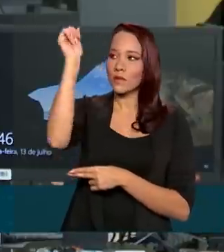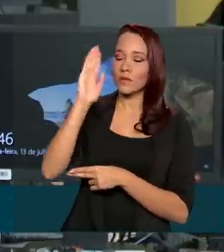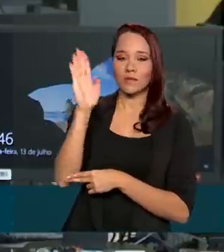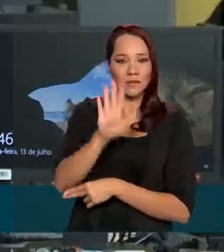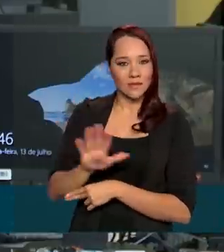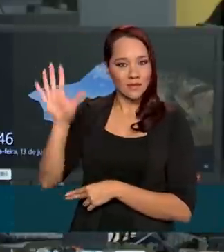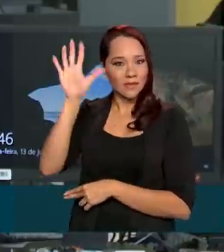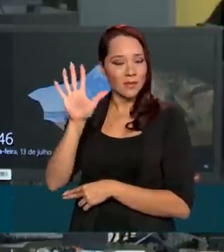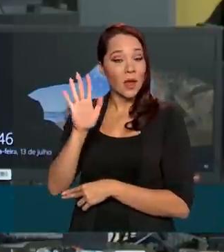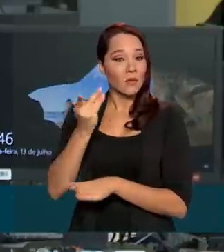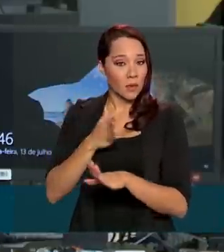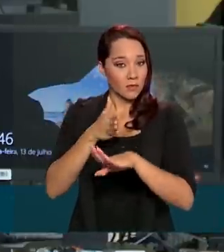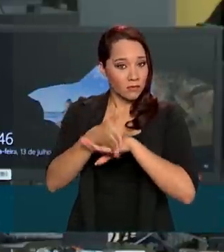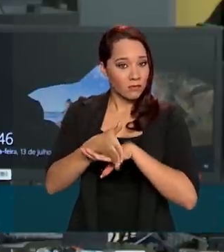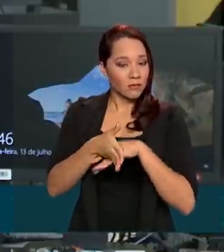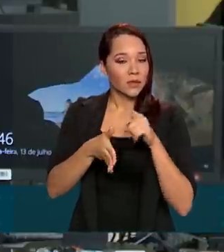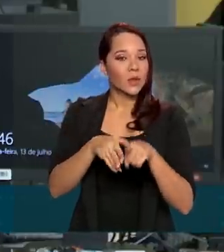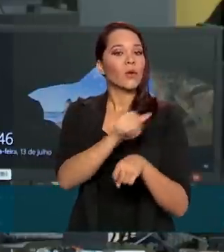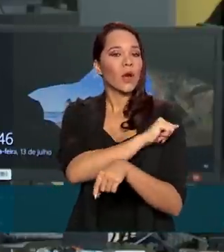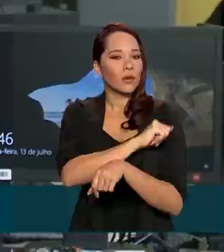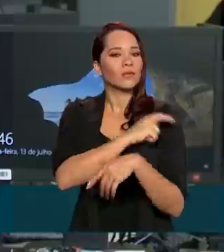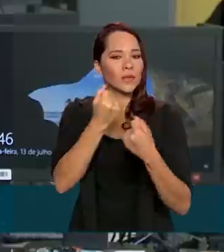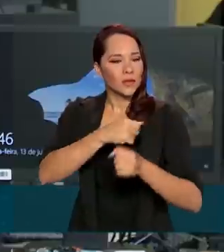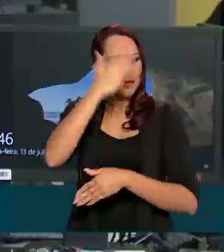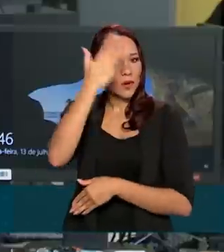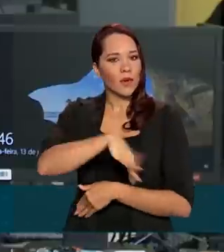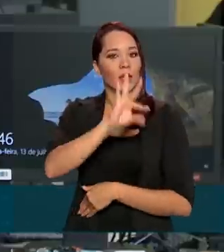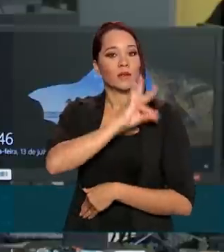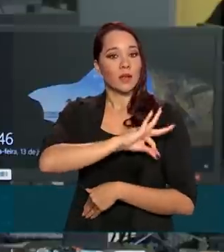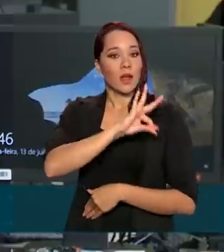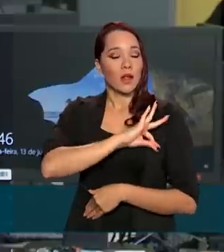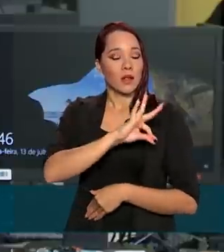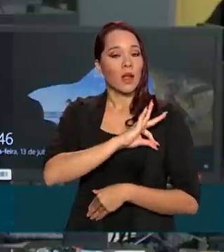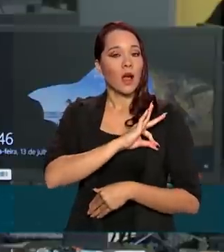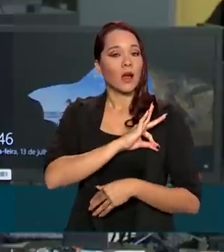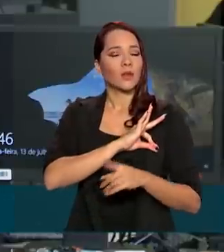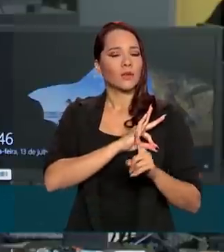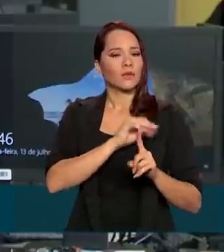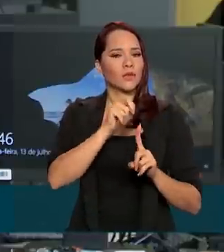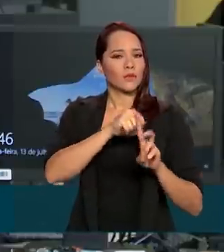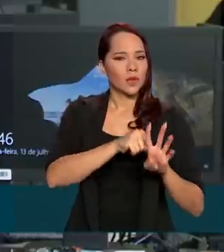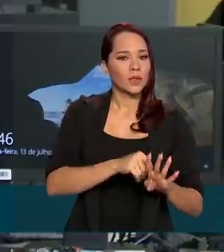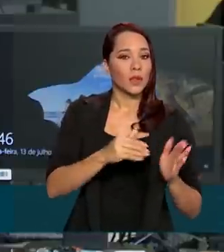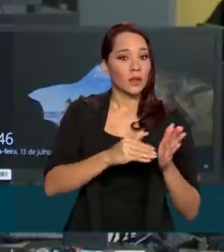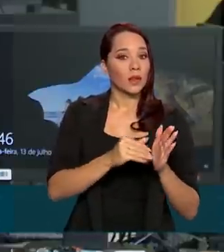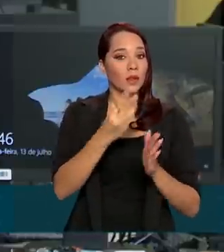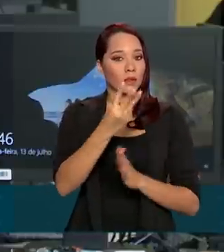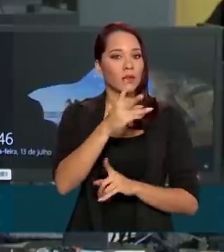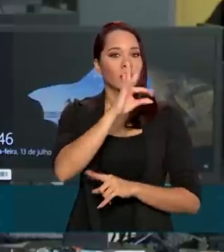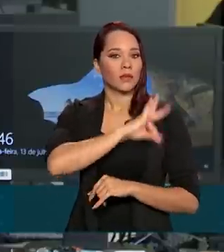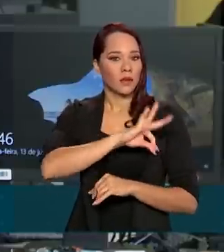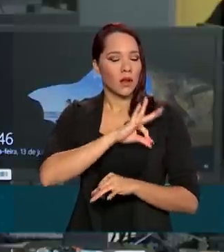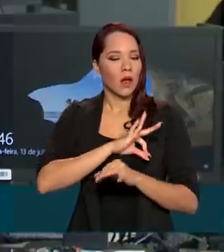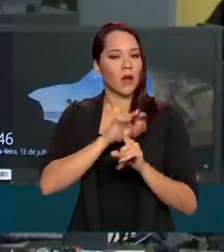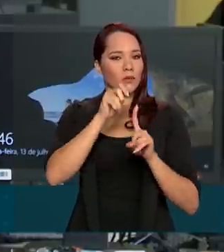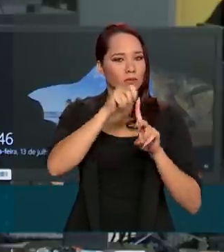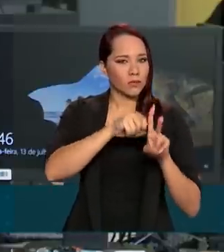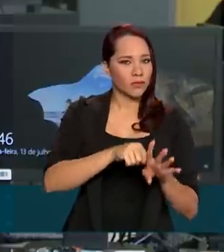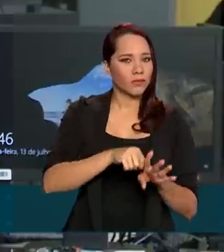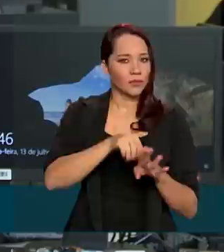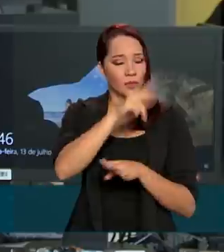país. Para participar, o estudante deve comprovar renda familiar bruta mensal de até 3 salários mínimos por